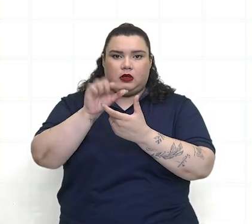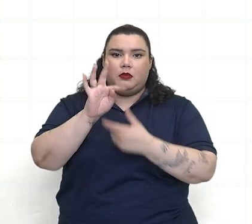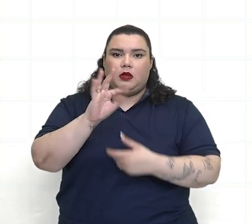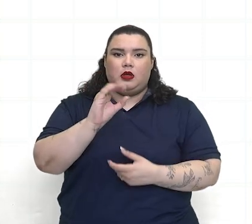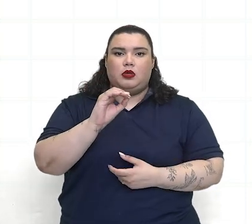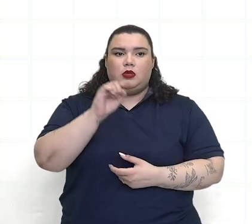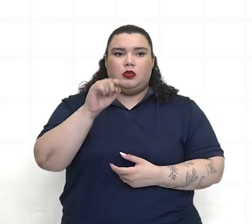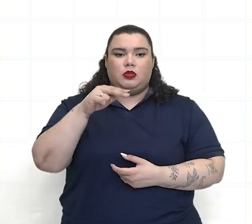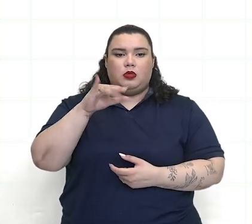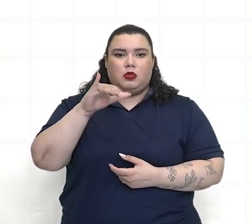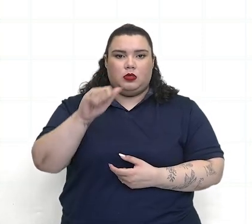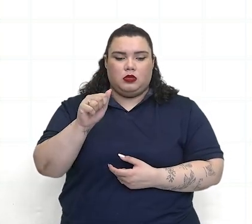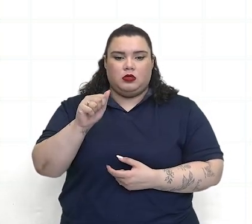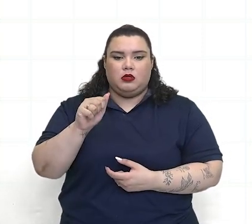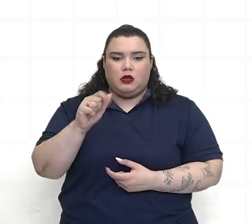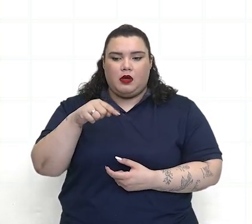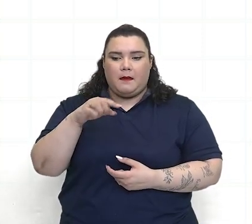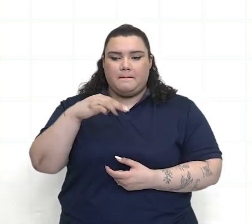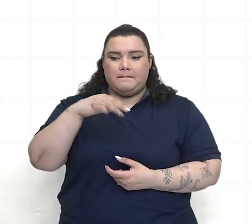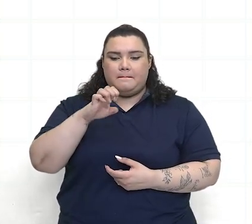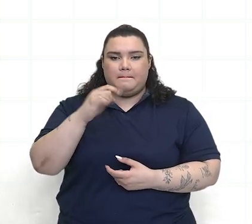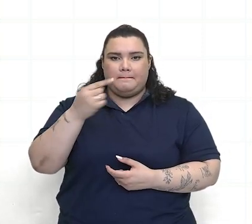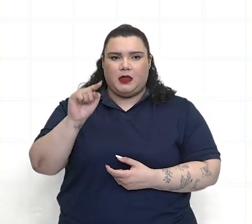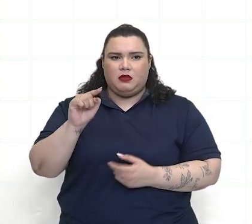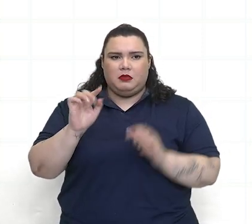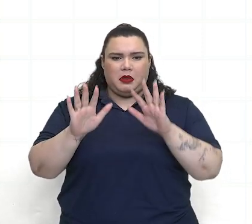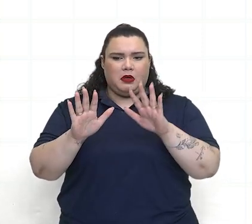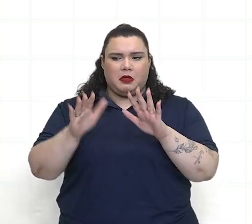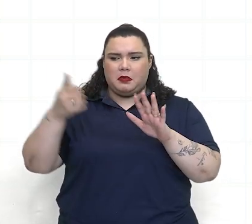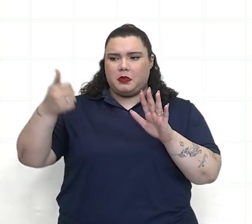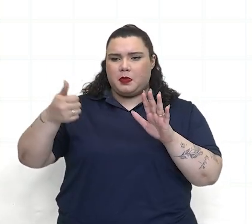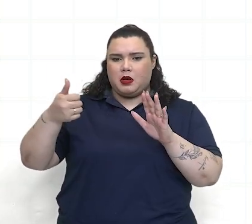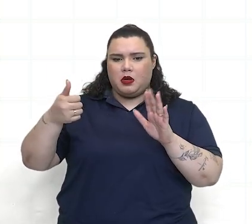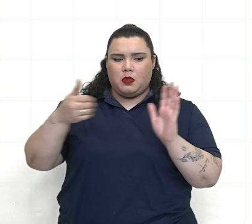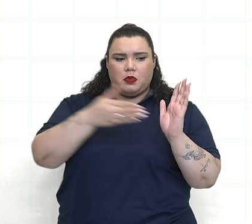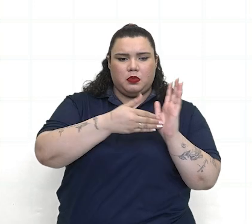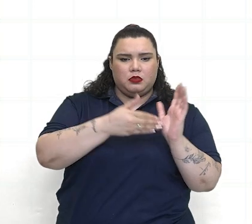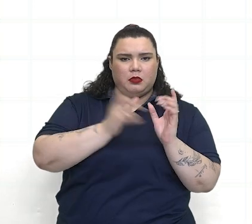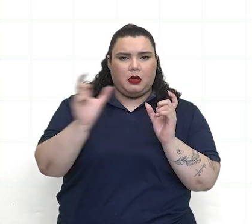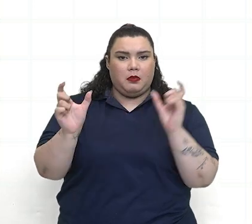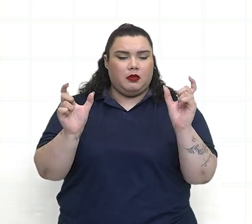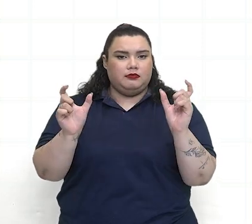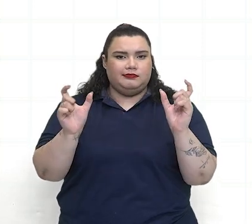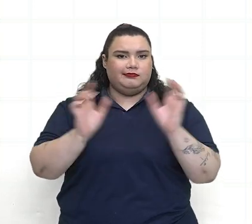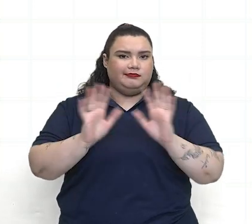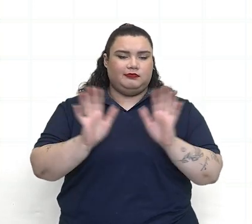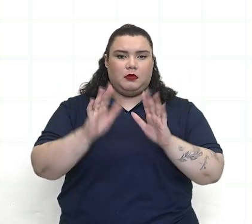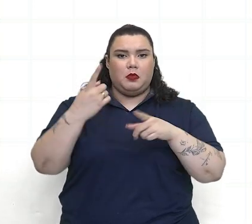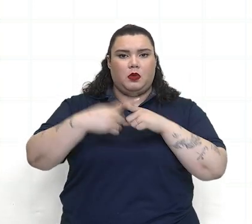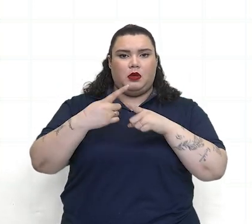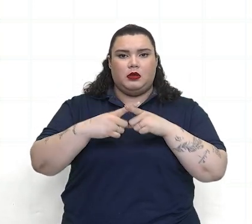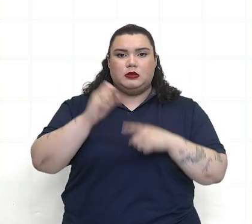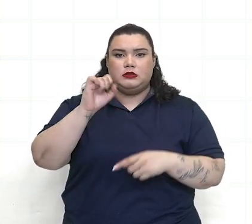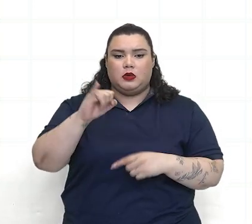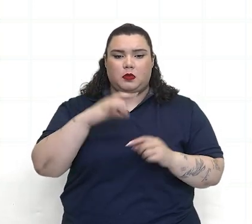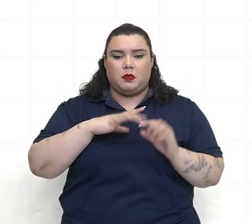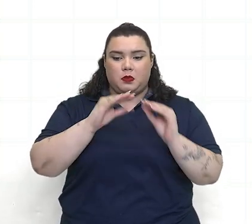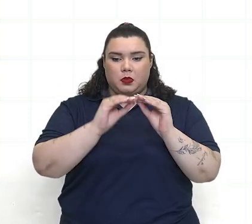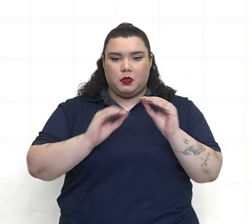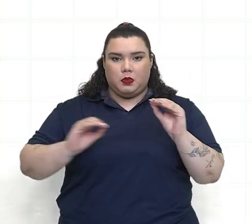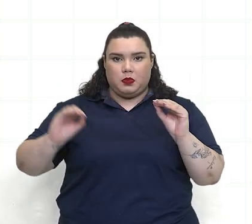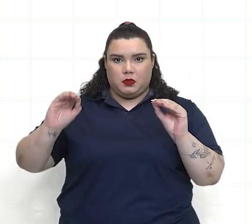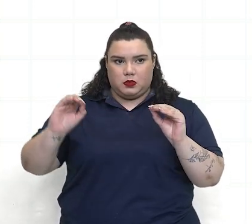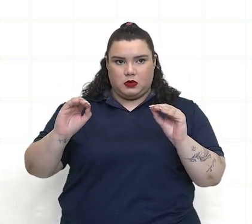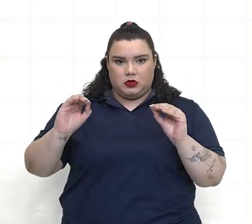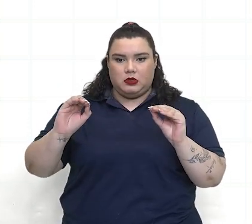destaquei. Professora, não seria na primeira e nem na última? Não, porque vou provar. Se eu deslocar essa